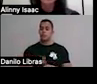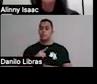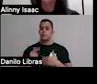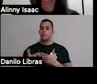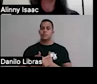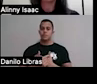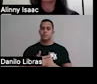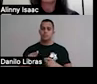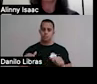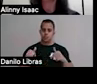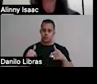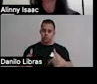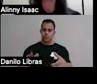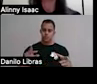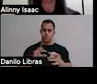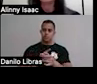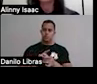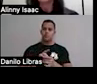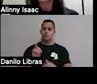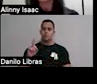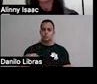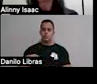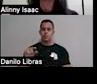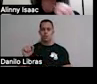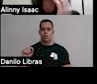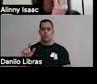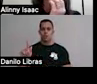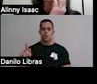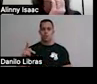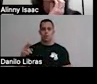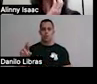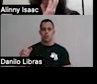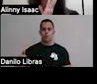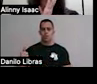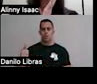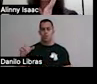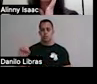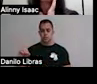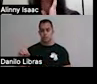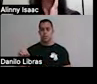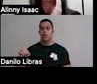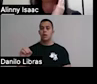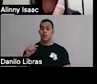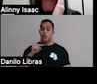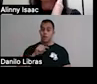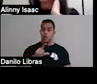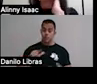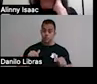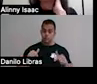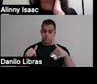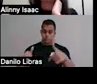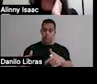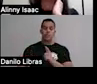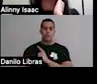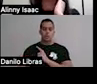sobre um receptor também órfão, que é o GPR-110. E a atuação do DHEA sobre a GPR-110, ela